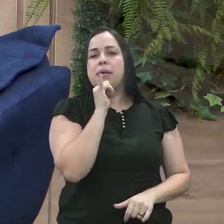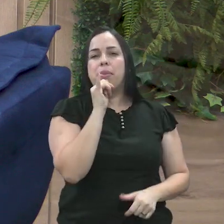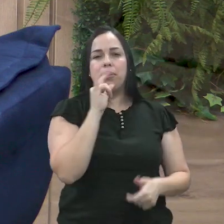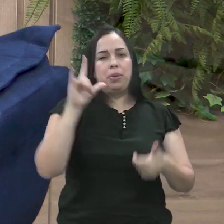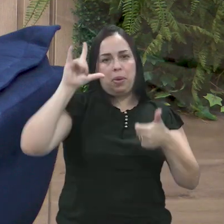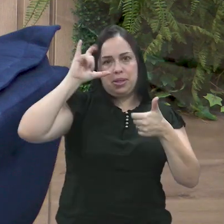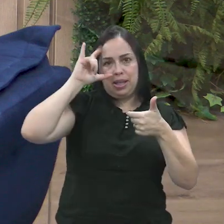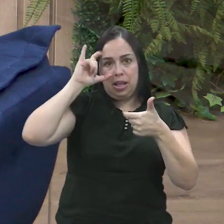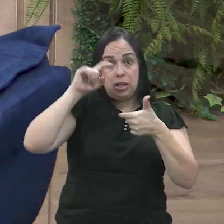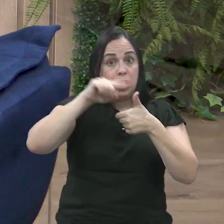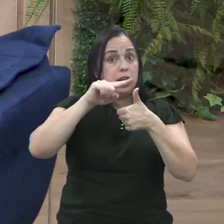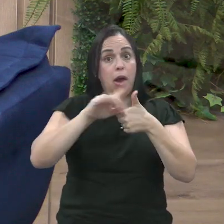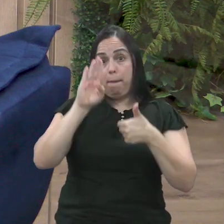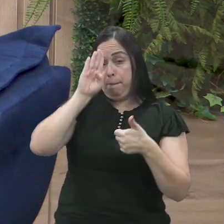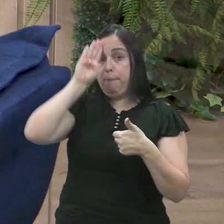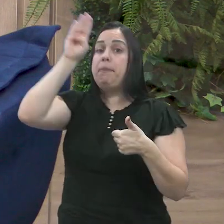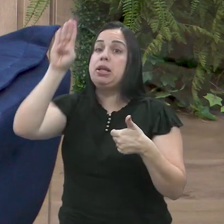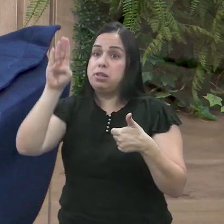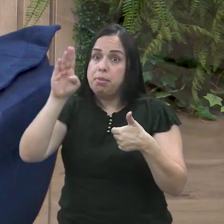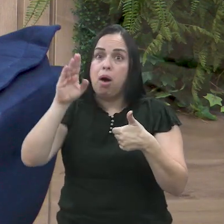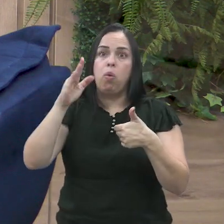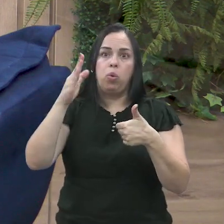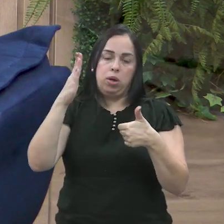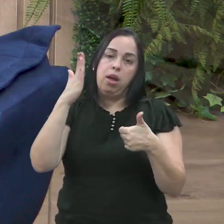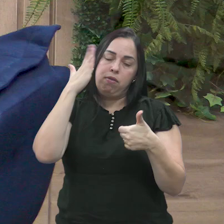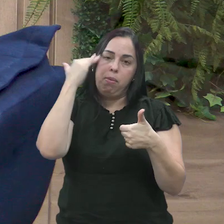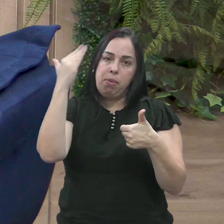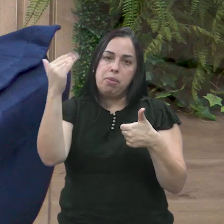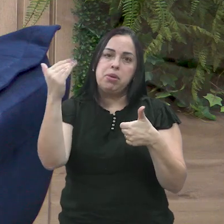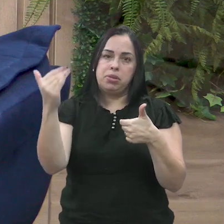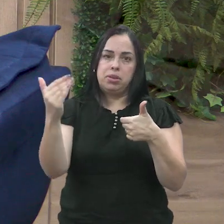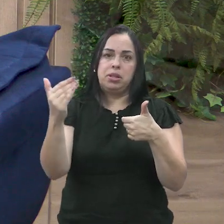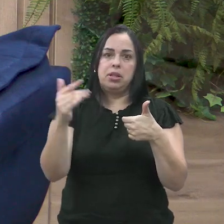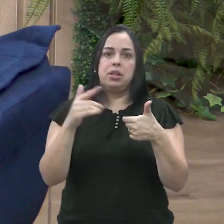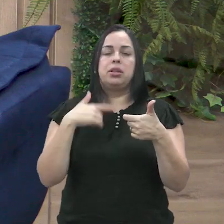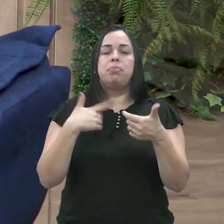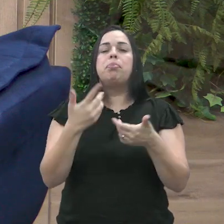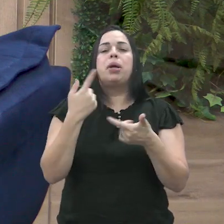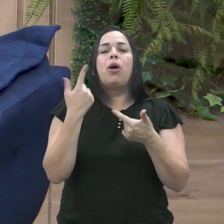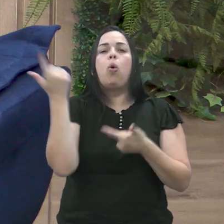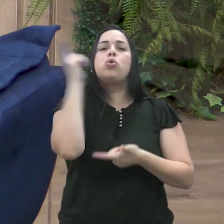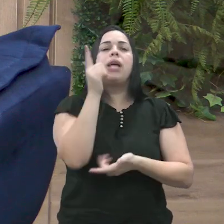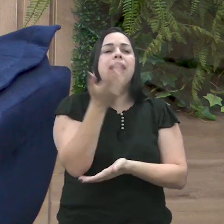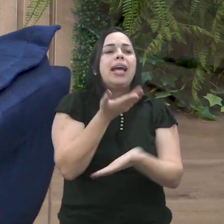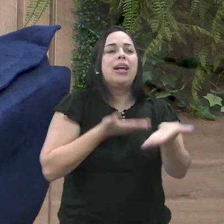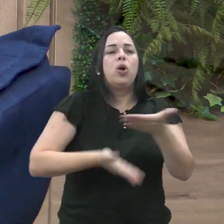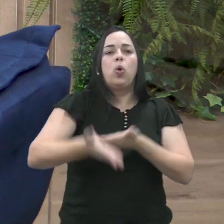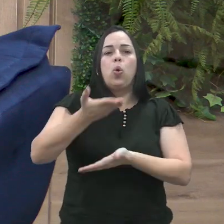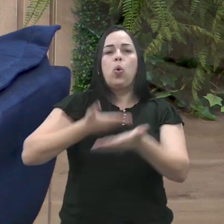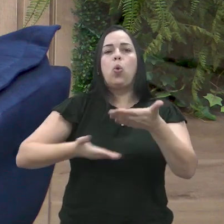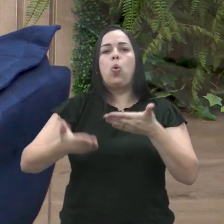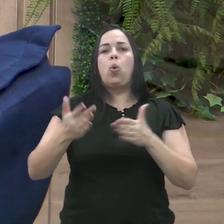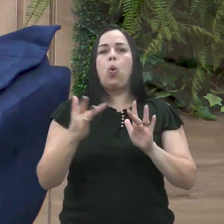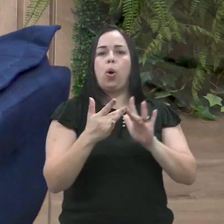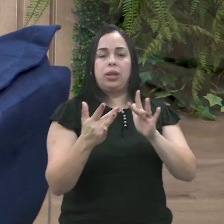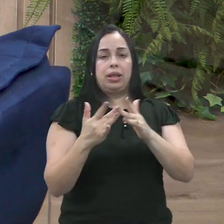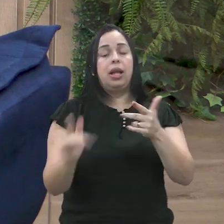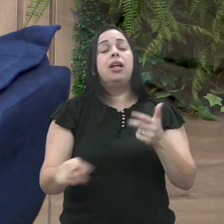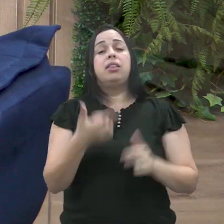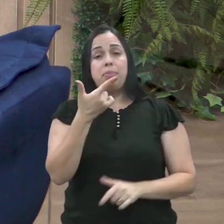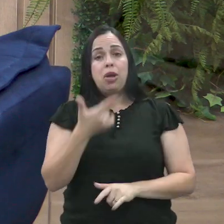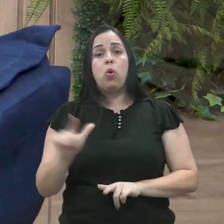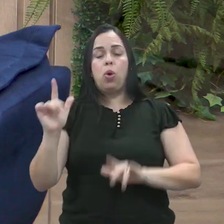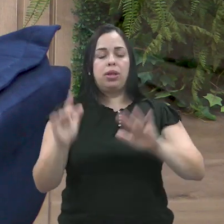só no Instagram, que hoje é o carro-chefe, acredito ali das redes sociais, que tem mais interações, mais pessoas